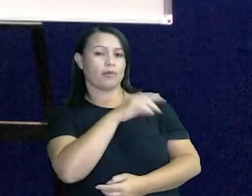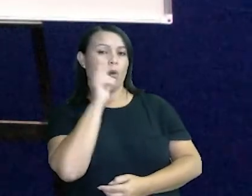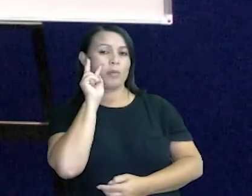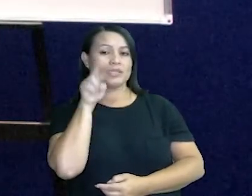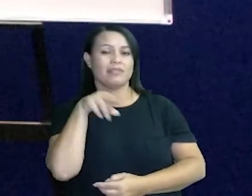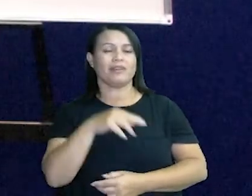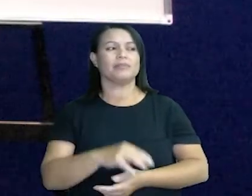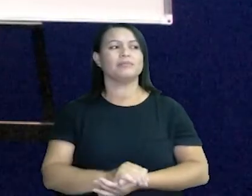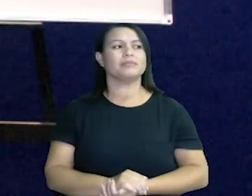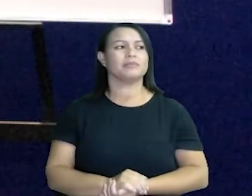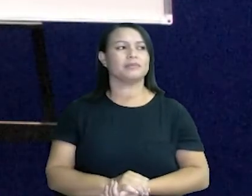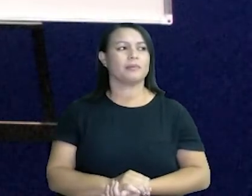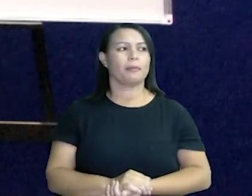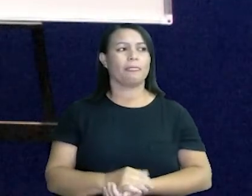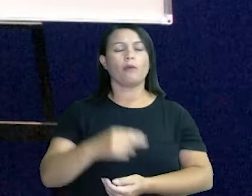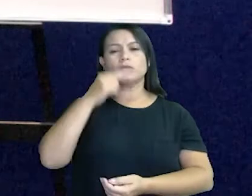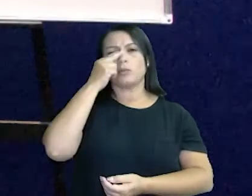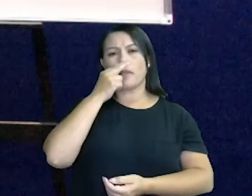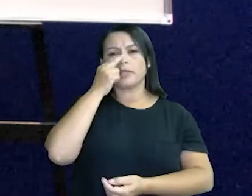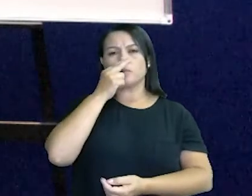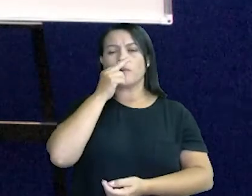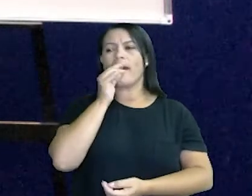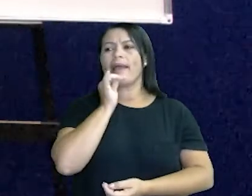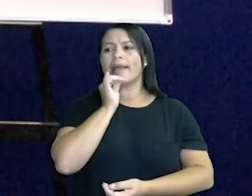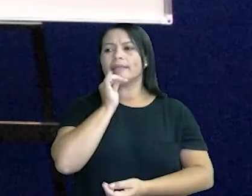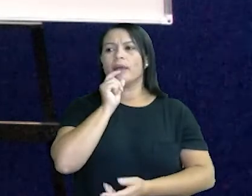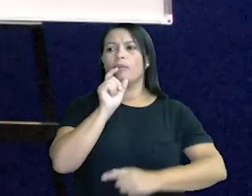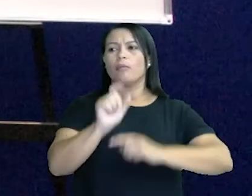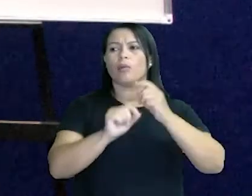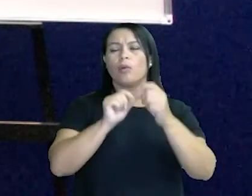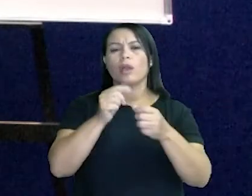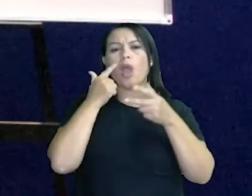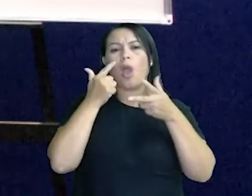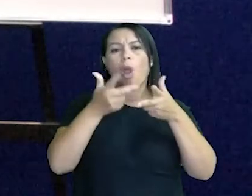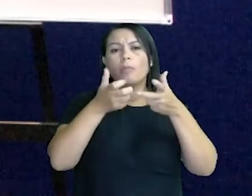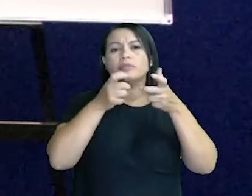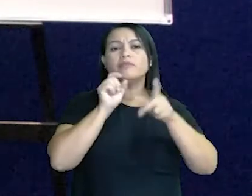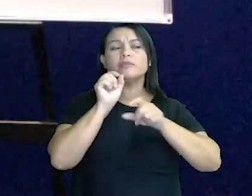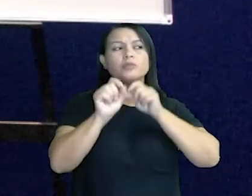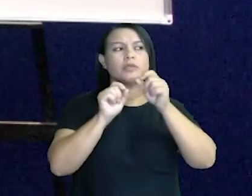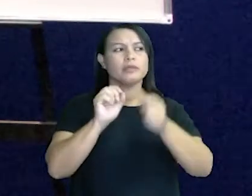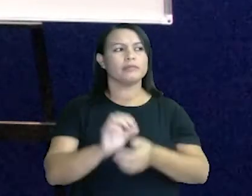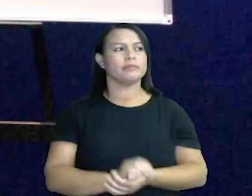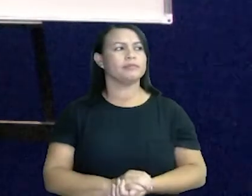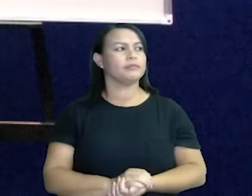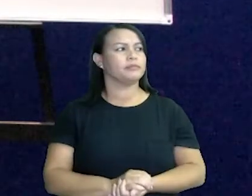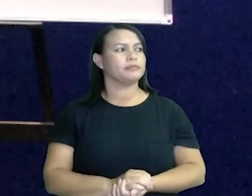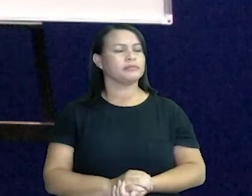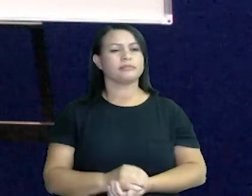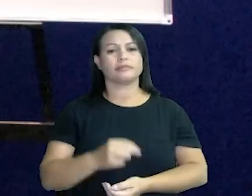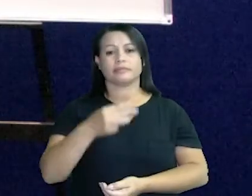tá então usando esse mesmo exemplo a gente observa aquilo